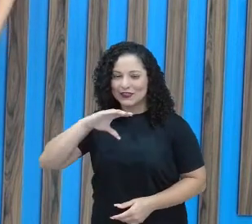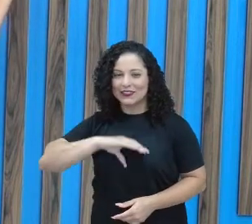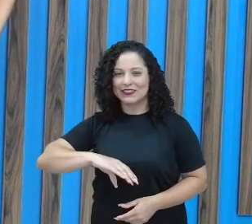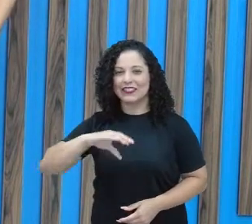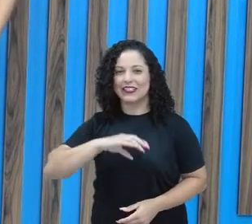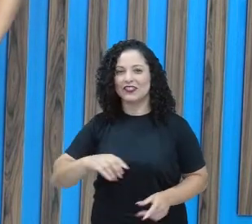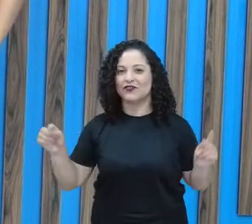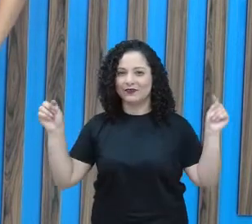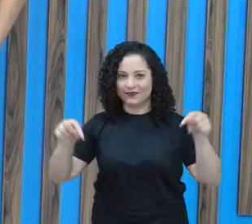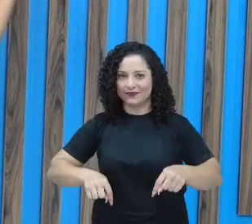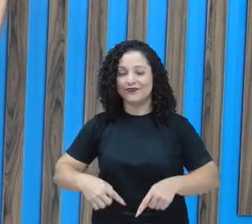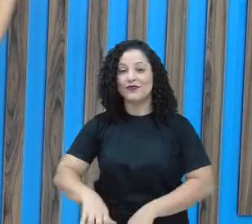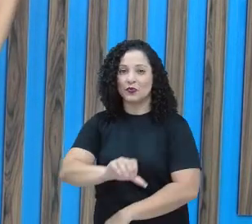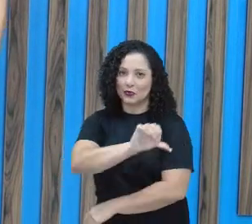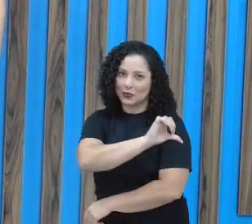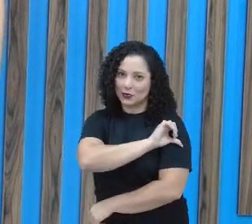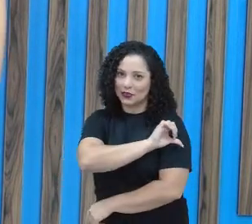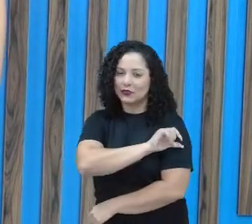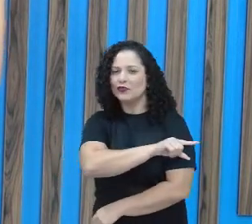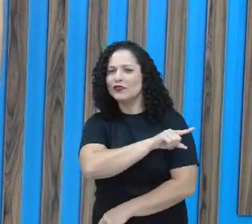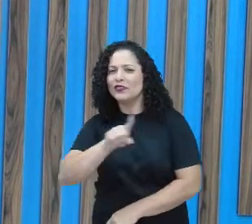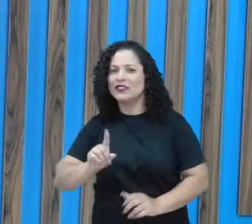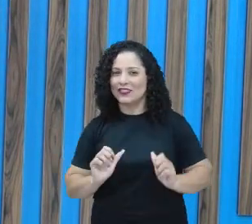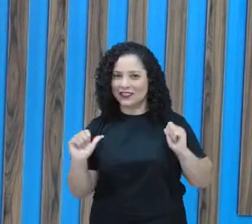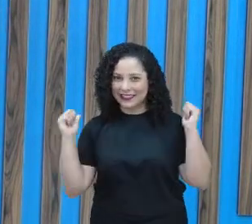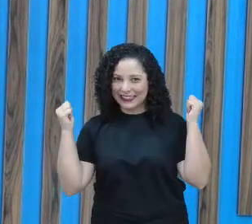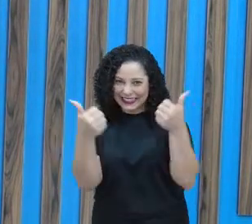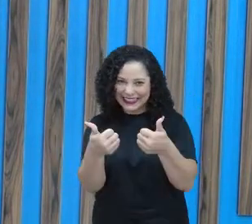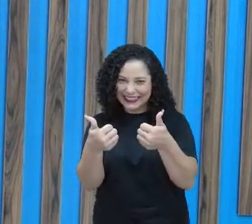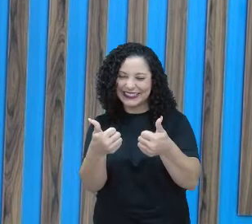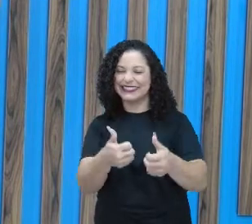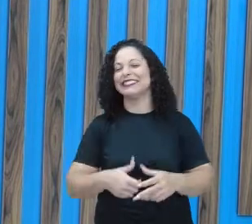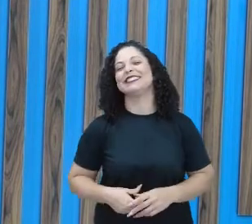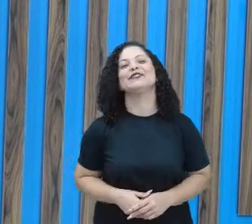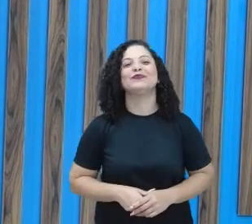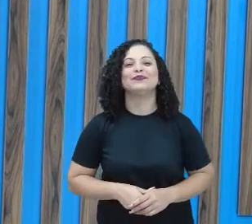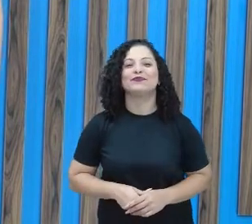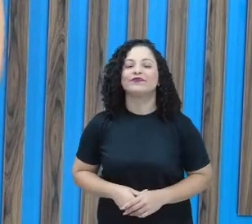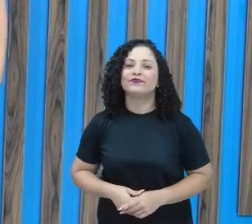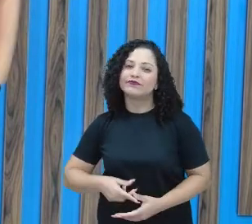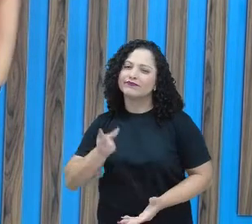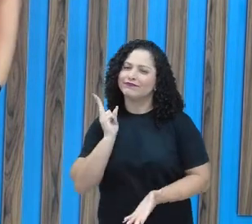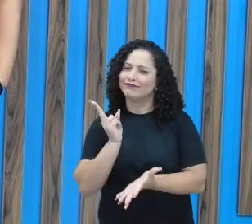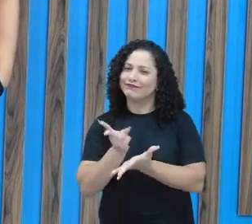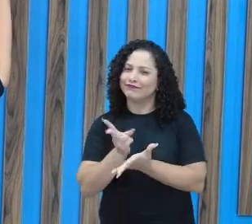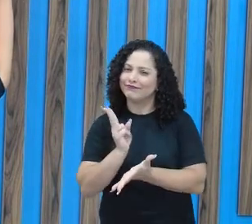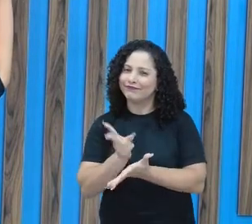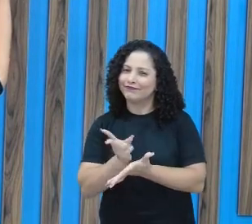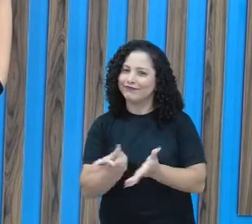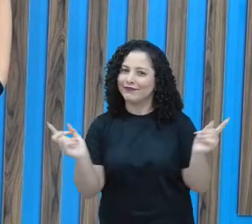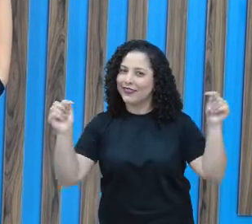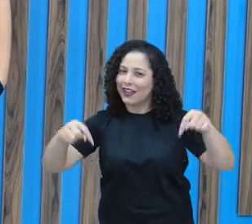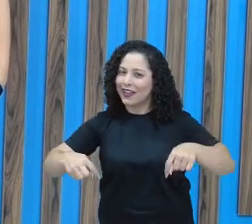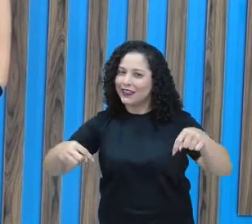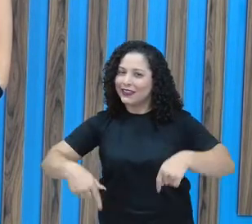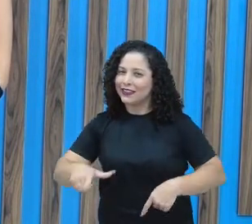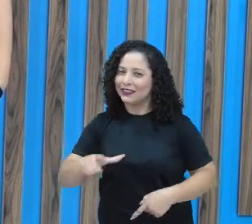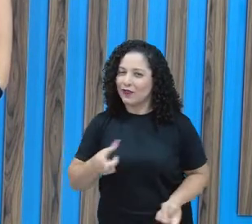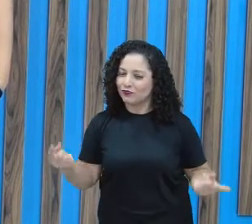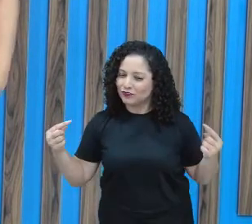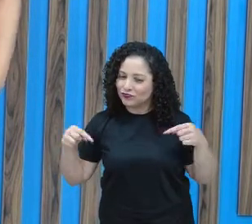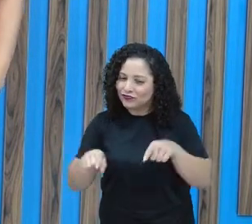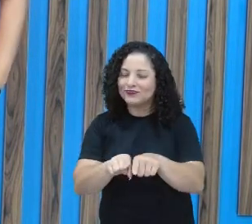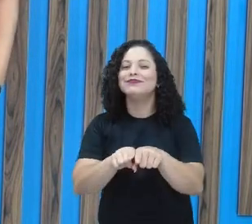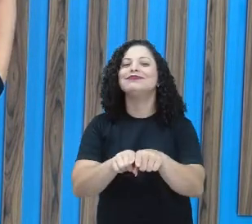hoje, do nono ano. Como vocês estão? Espero que muito bem. Como sempre, eu não ando sozinha, porque eu sou uma mulher muito